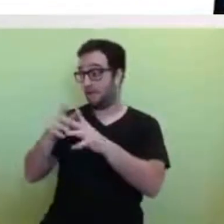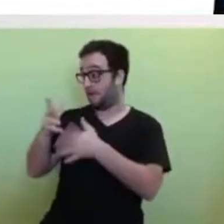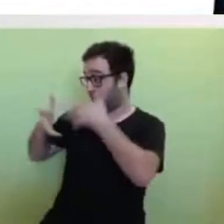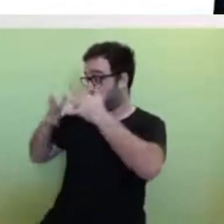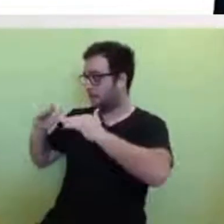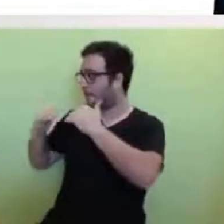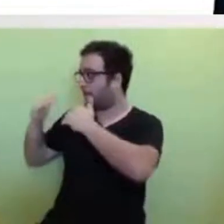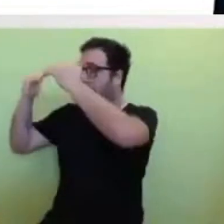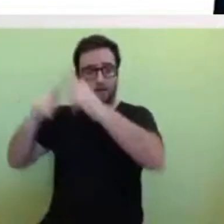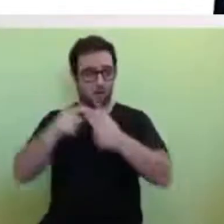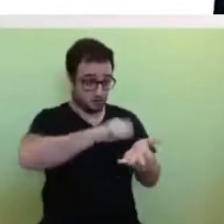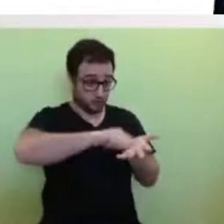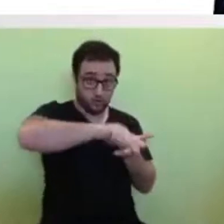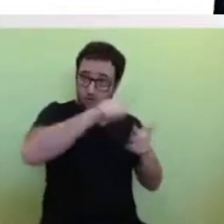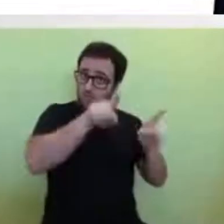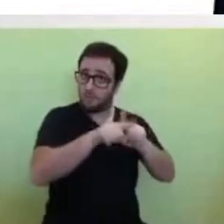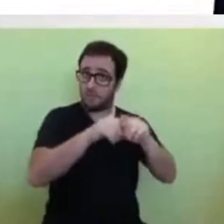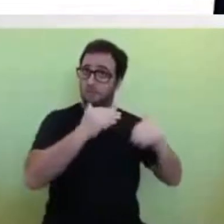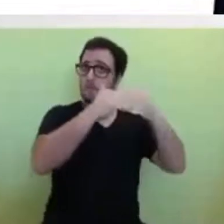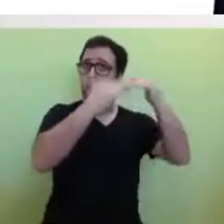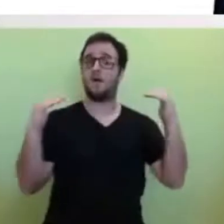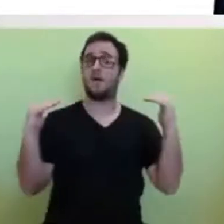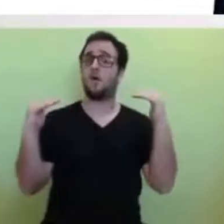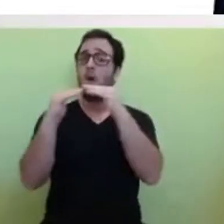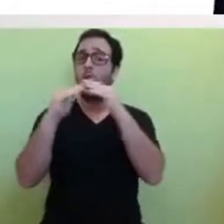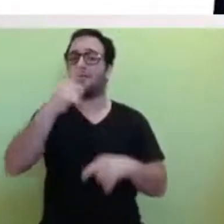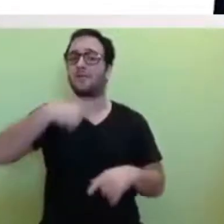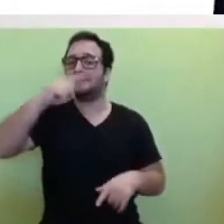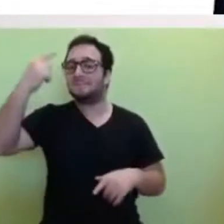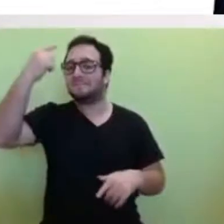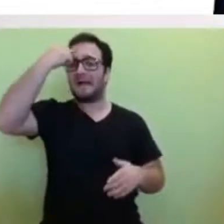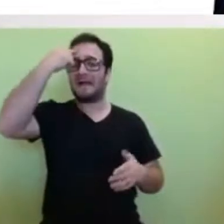essas pessoas que alegam a não poder